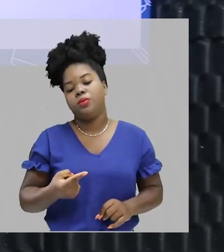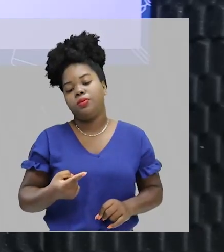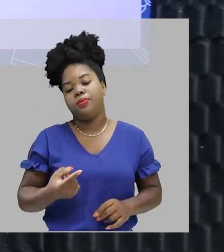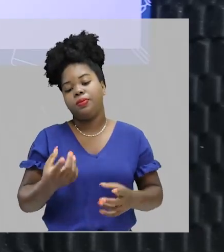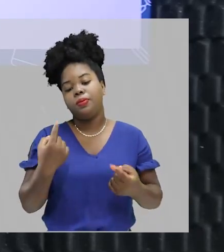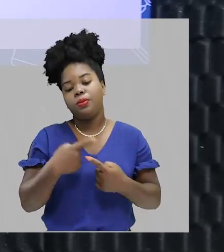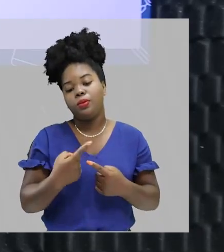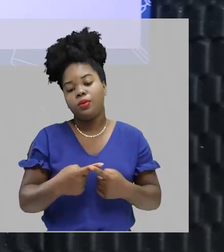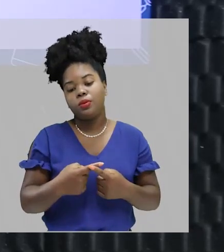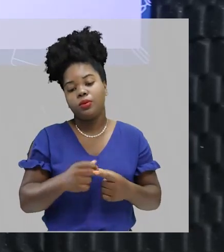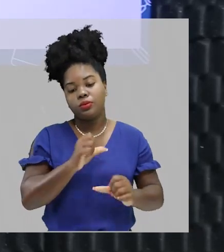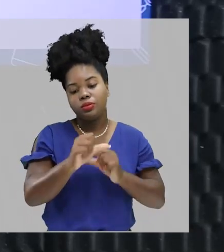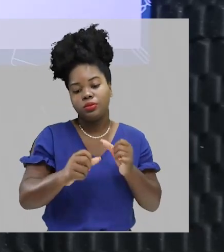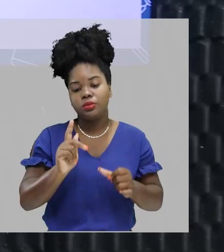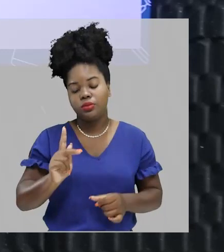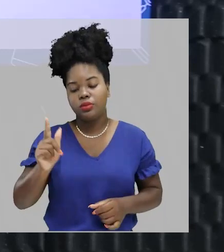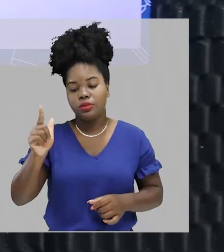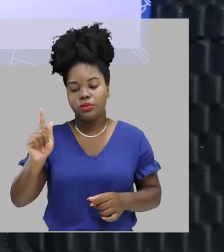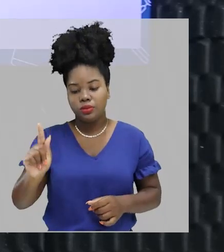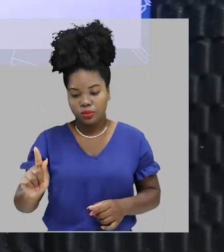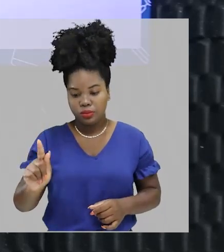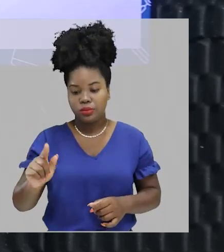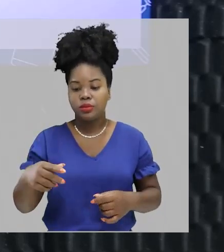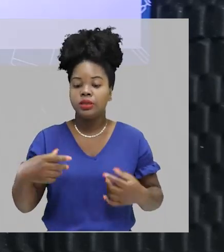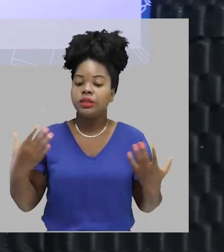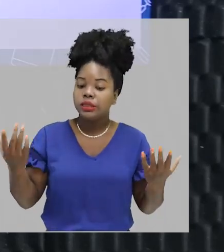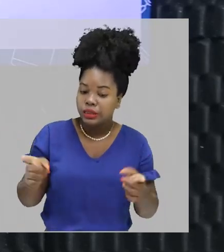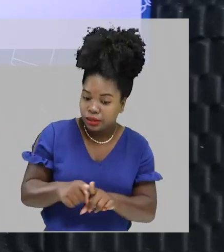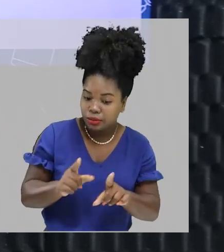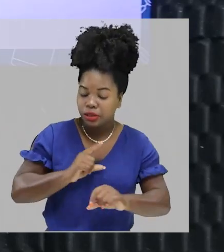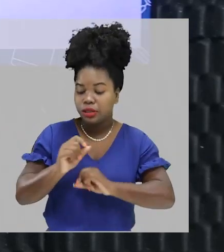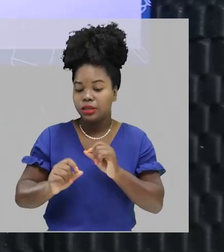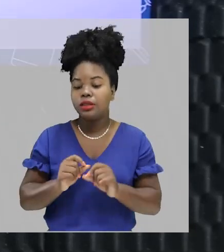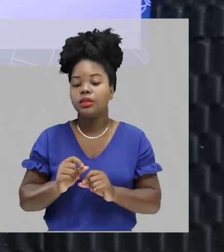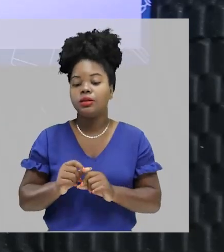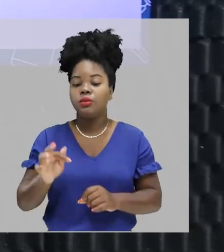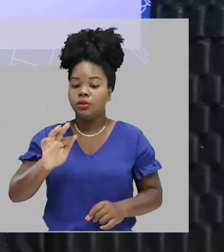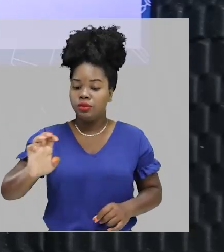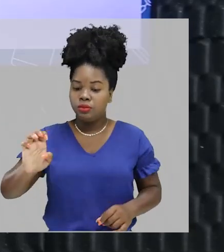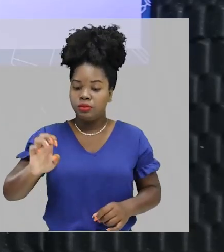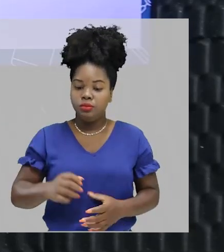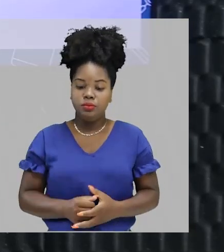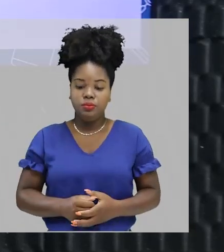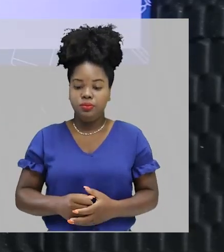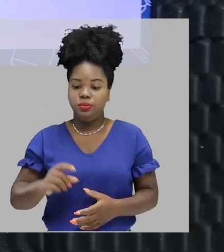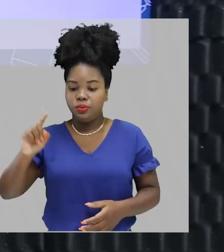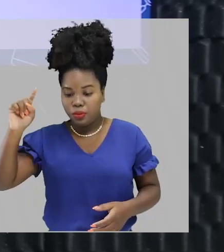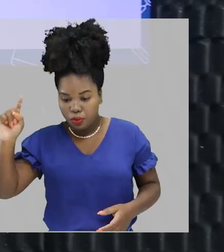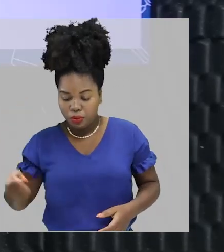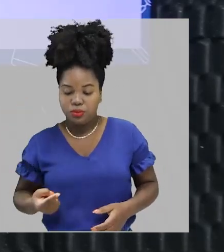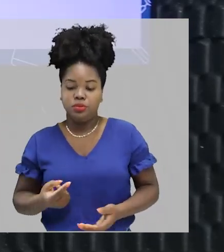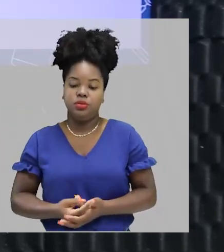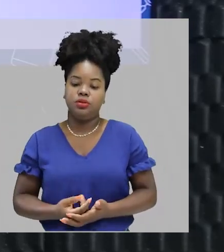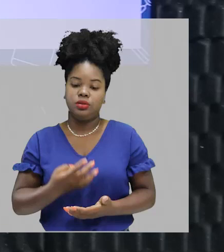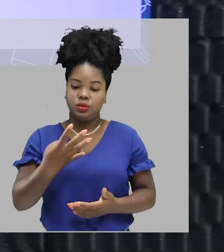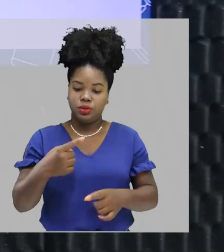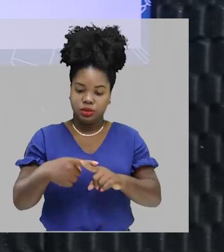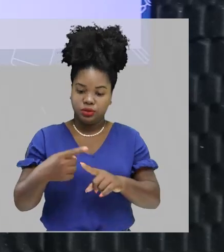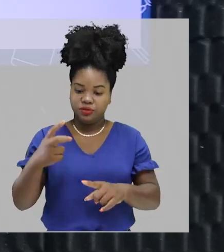quilo, a gente vai multiplicar também por 1000 o ferro. Então, eu vou ter o quê? 56 quilos de ferro, 4